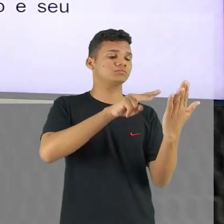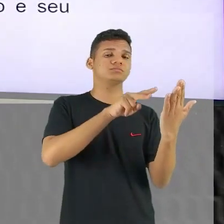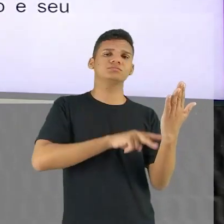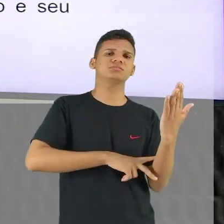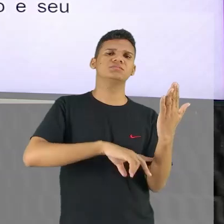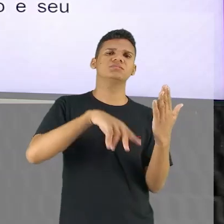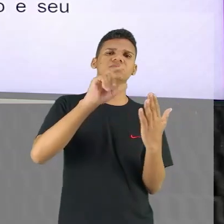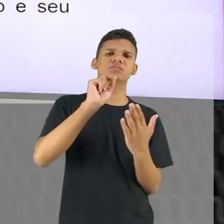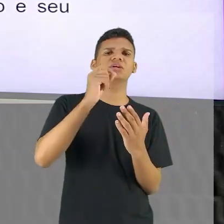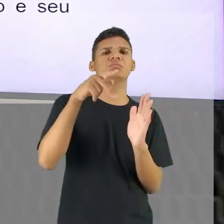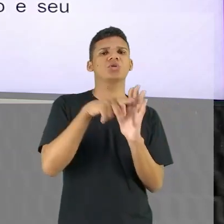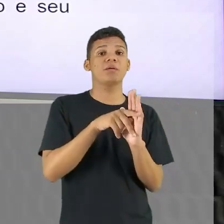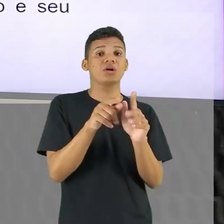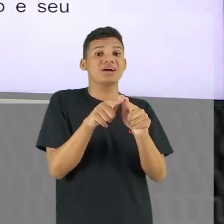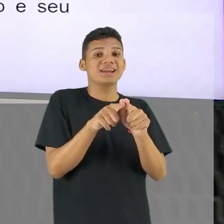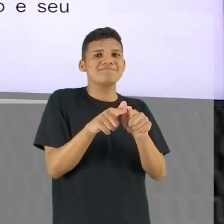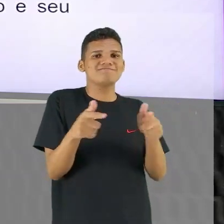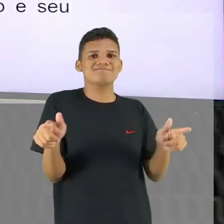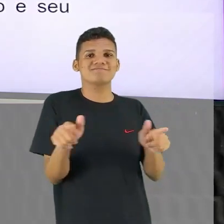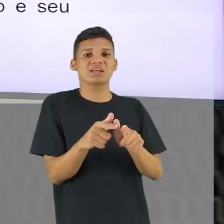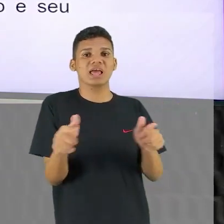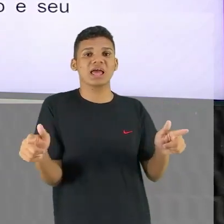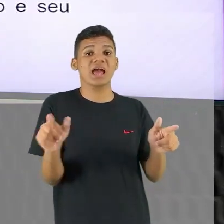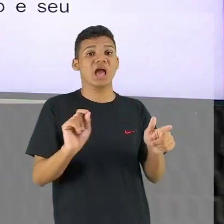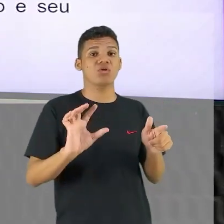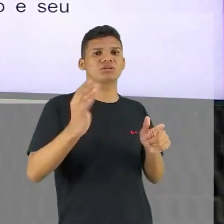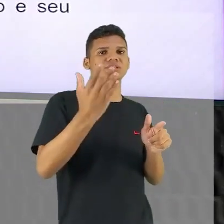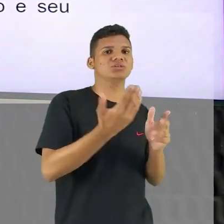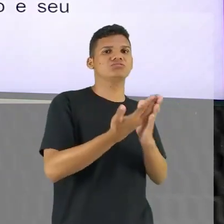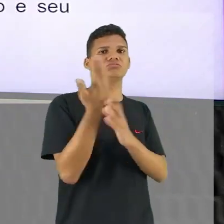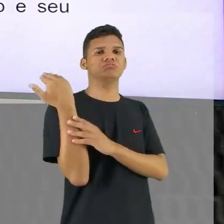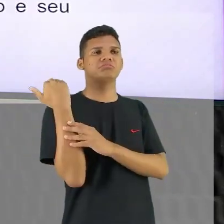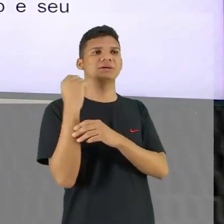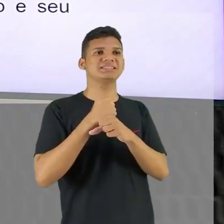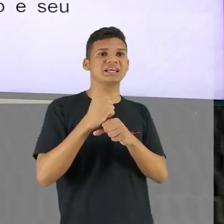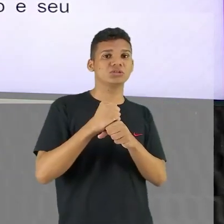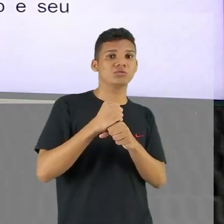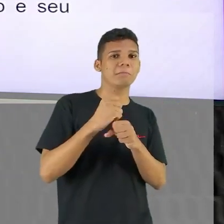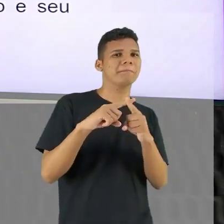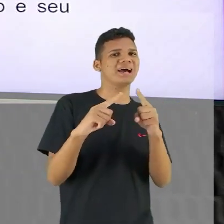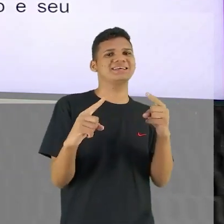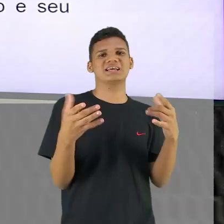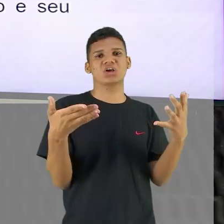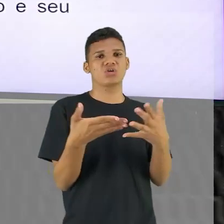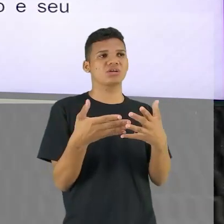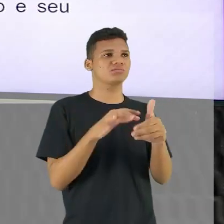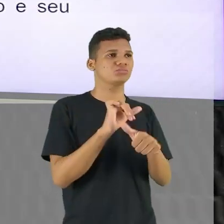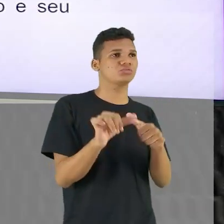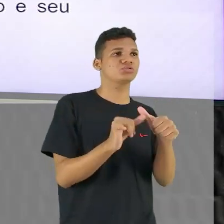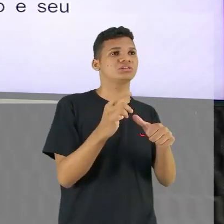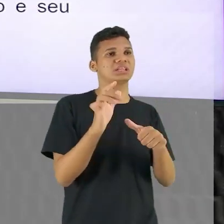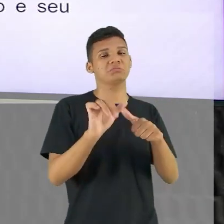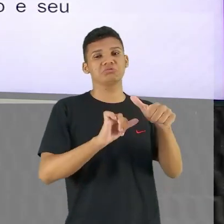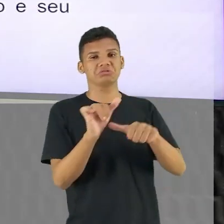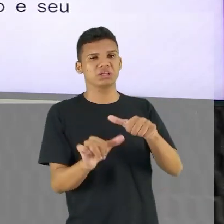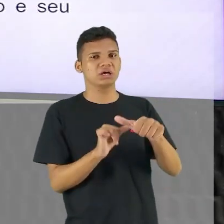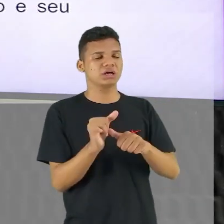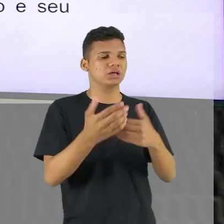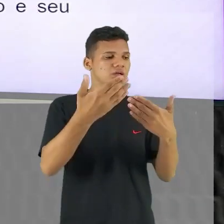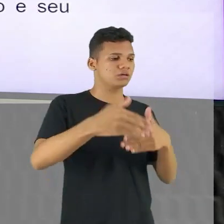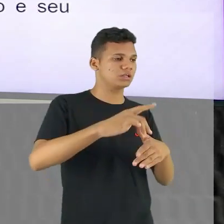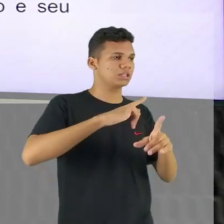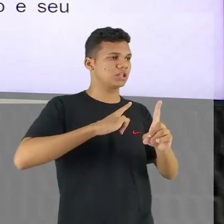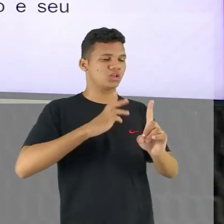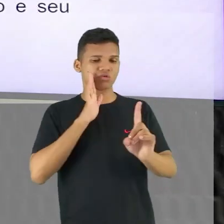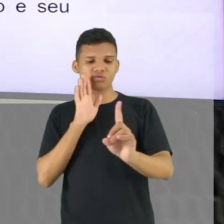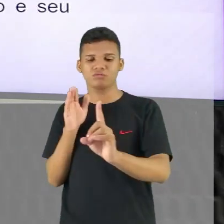questão gramatical. Isso acontecia no passado e hoje em dia você tem oscilações na prova. Algumas questões são voltadas